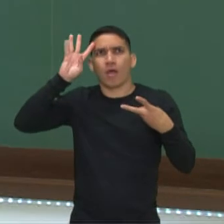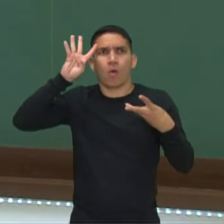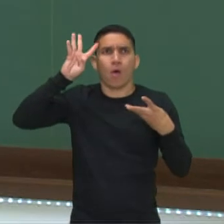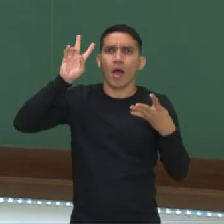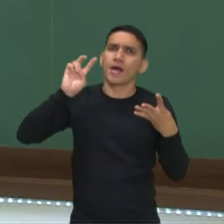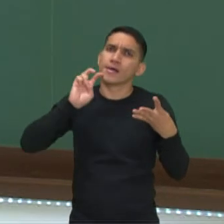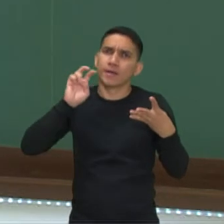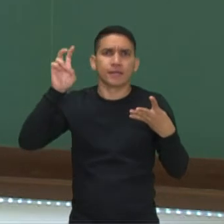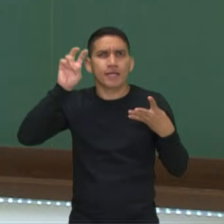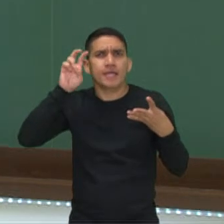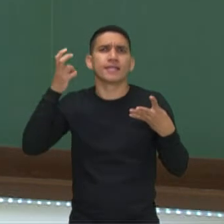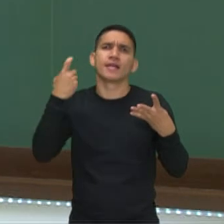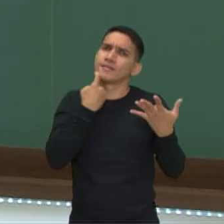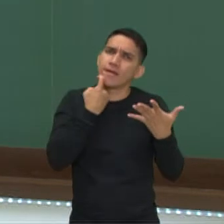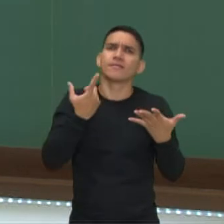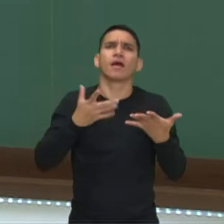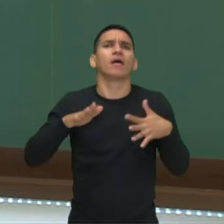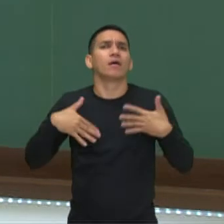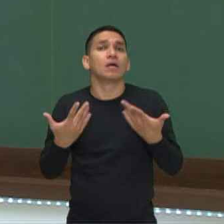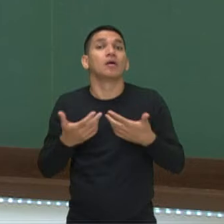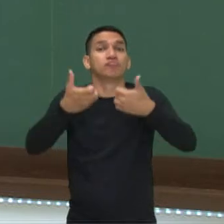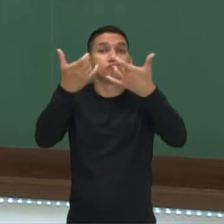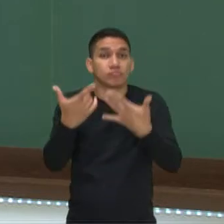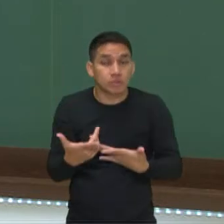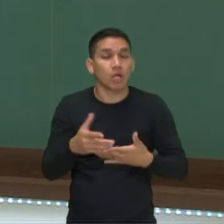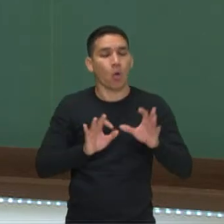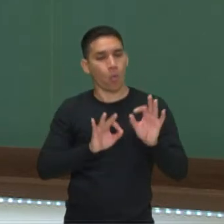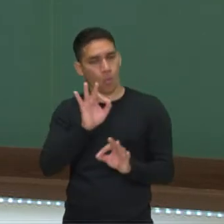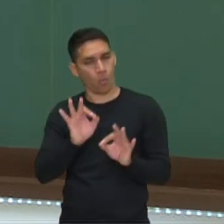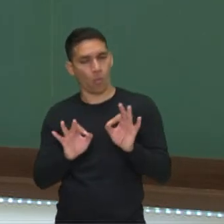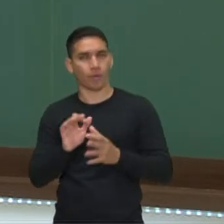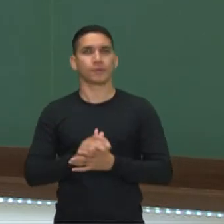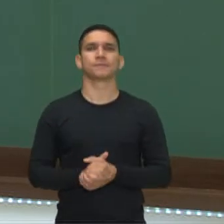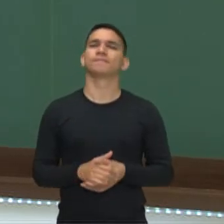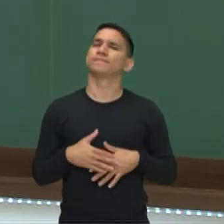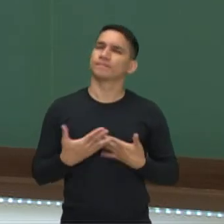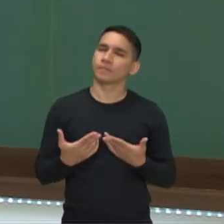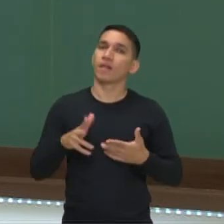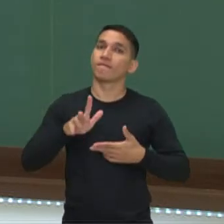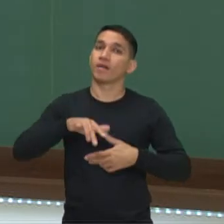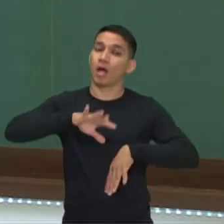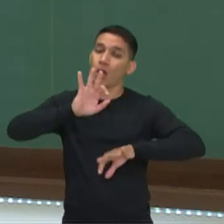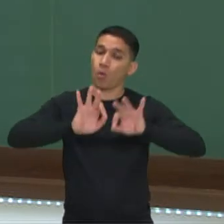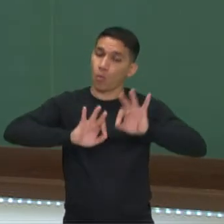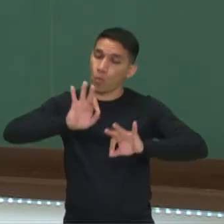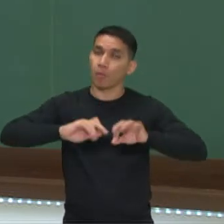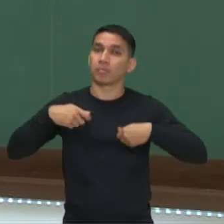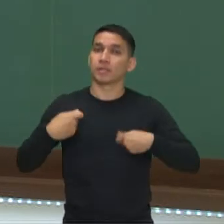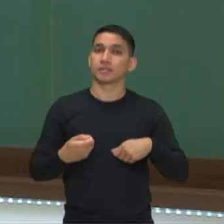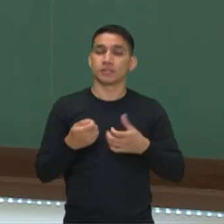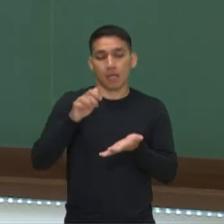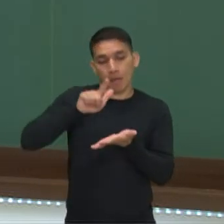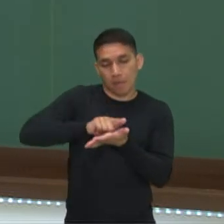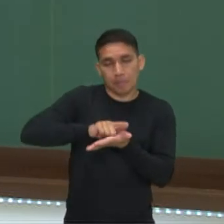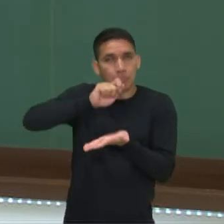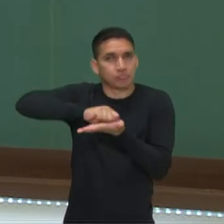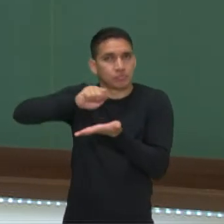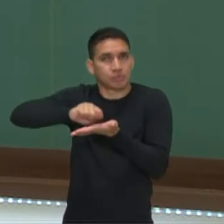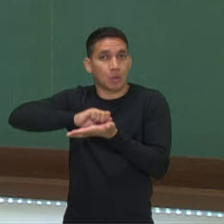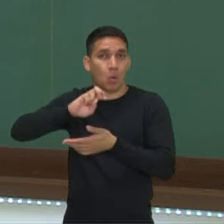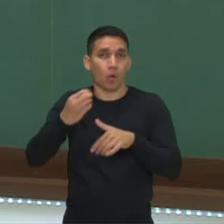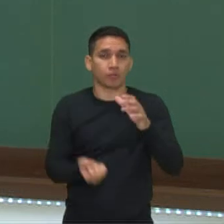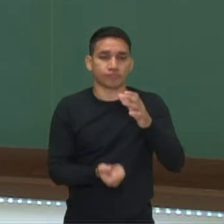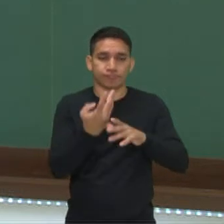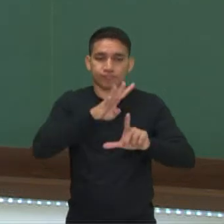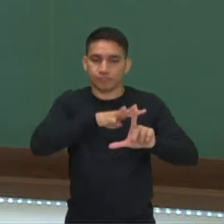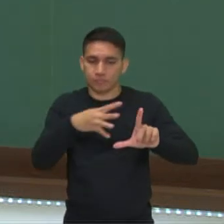na sexta, e deixar isso de uma forma organizada. Então a gente vai precisar aí de uma agenda, né, de um bloco de anotações para a gente trazer